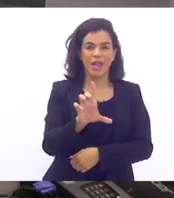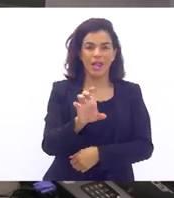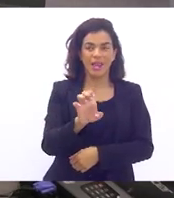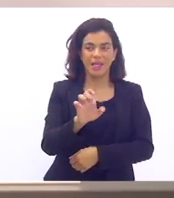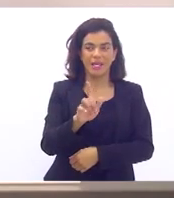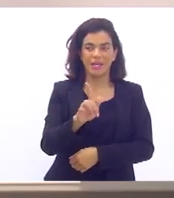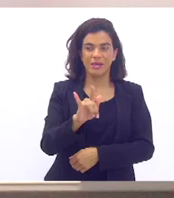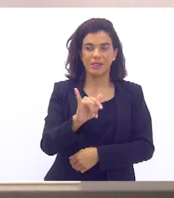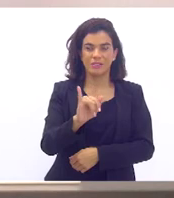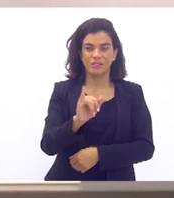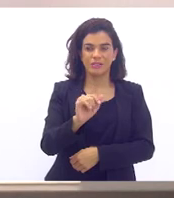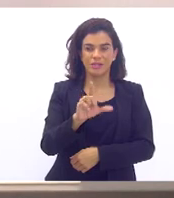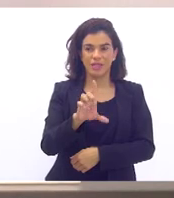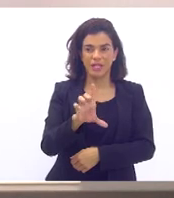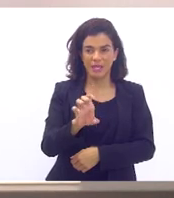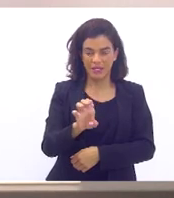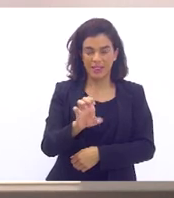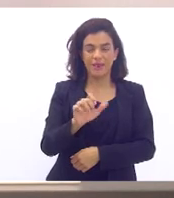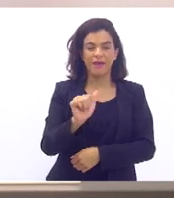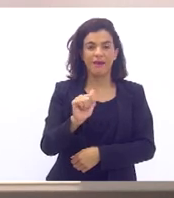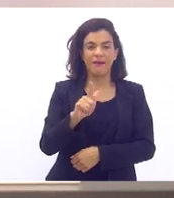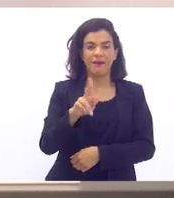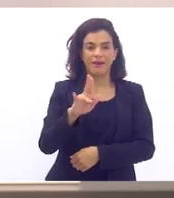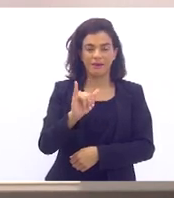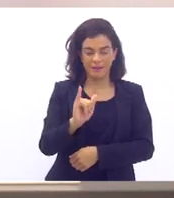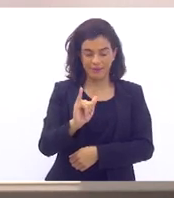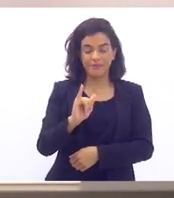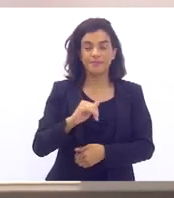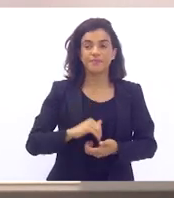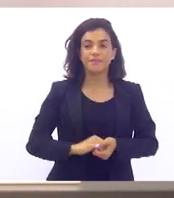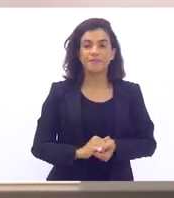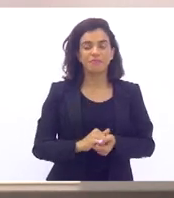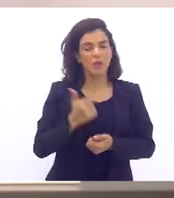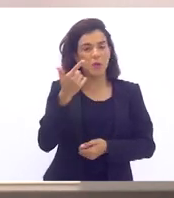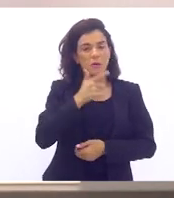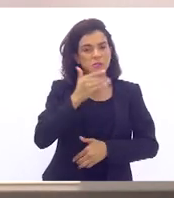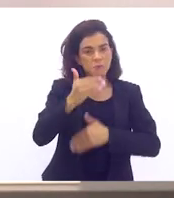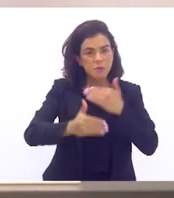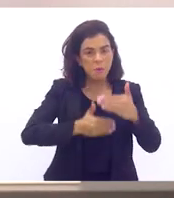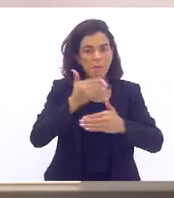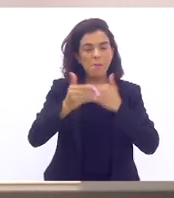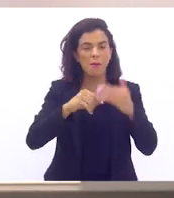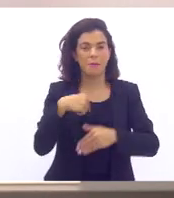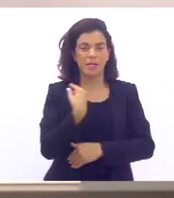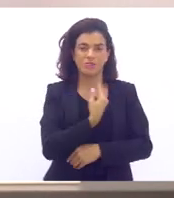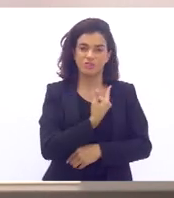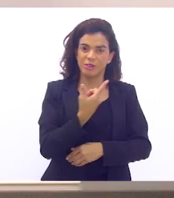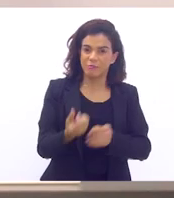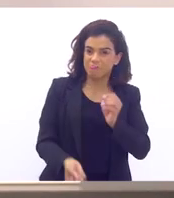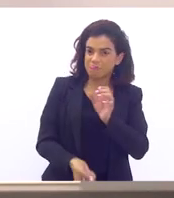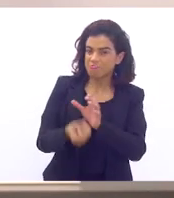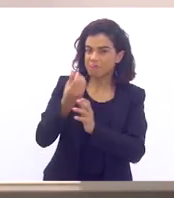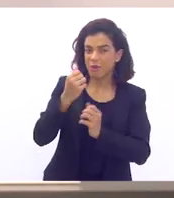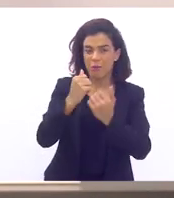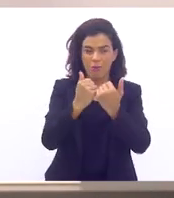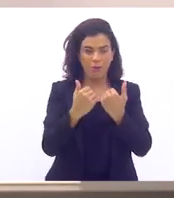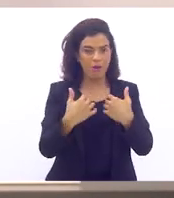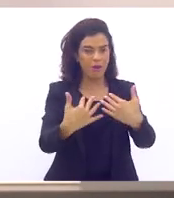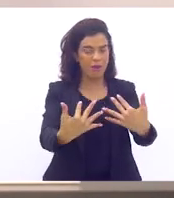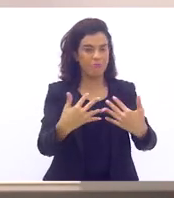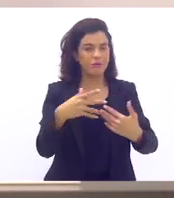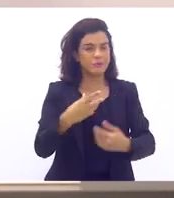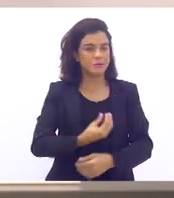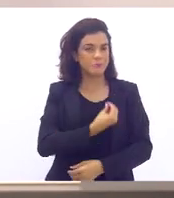tomou as medidas necessárias aí para que a gente pudesse avançar e conseguir realizar essa audiência toda é um grande